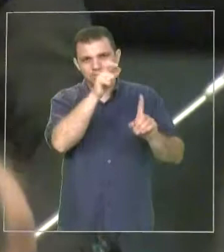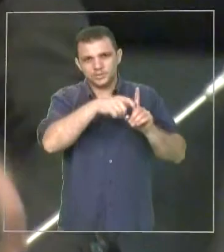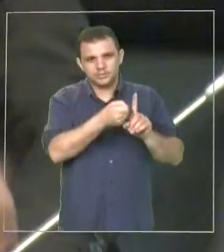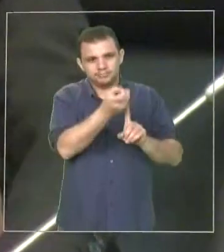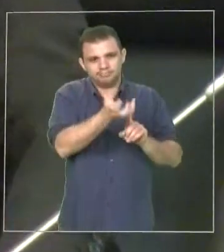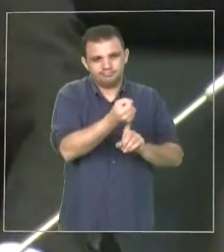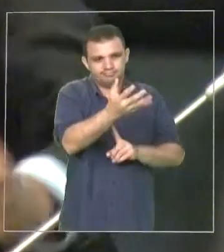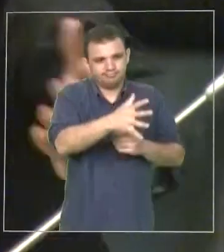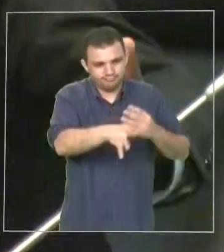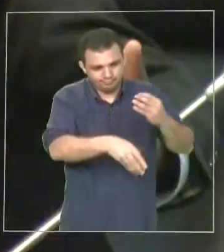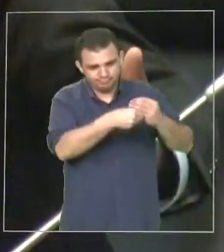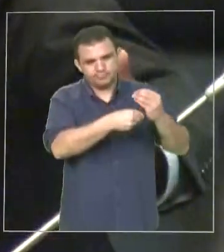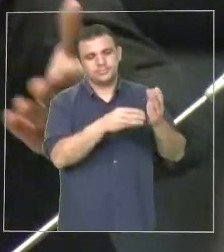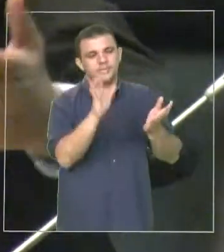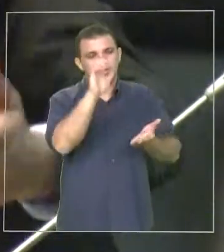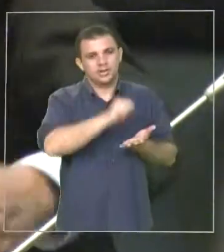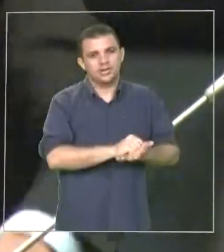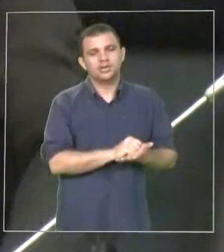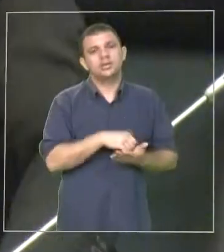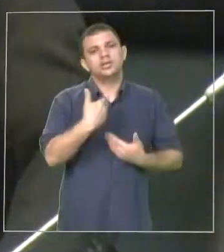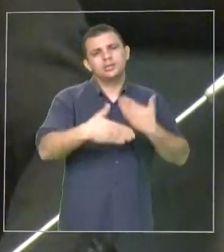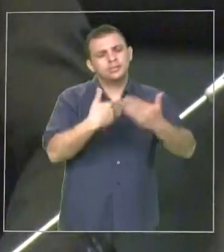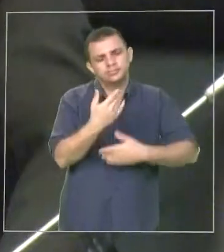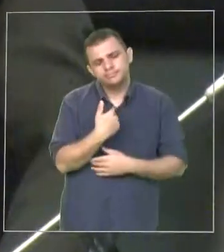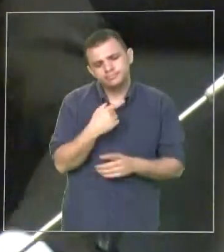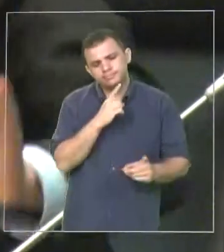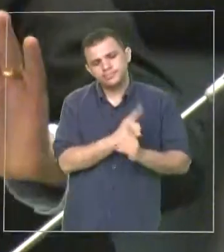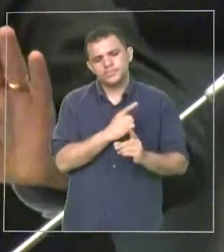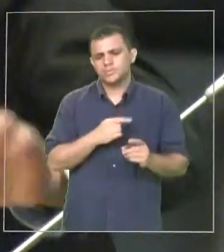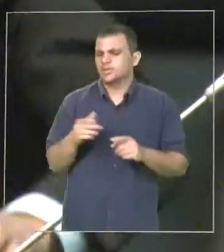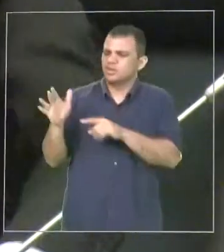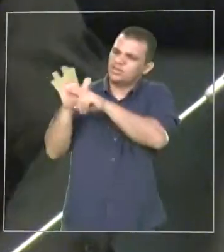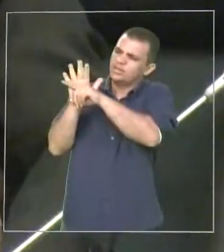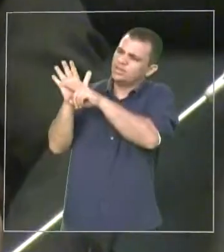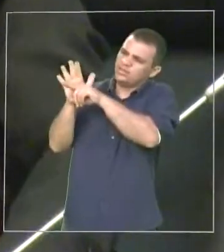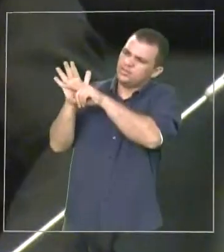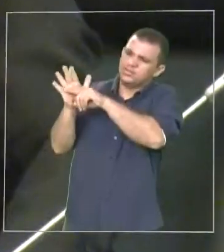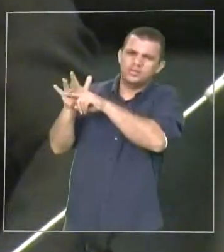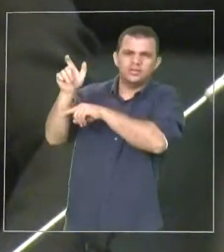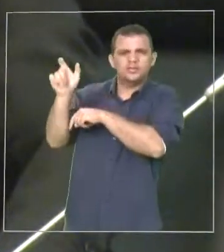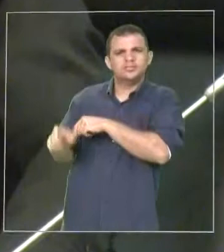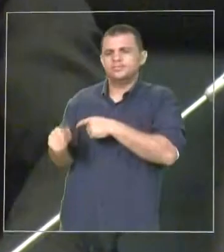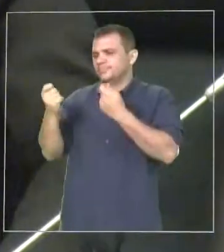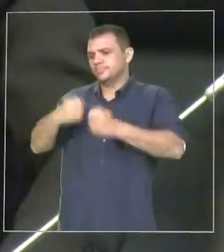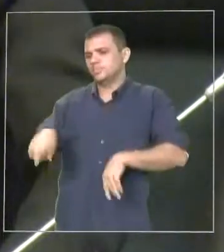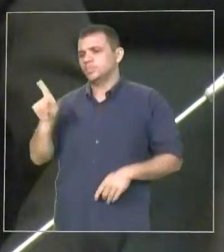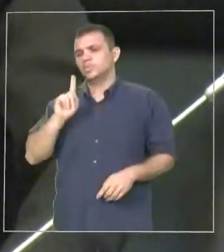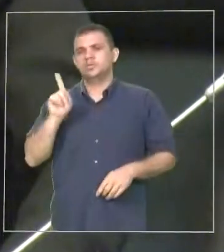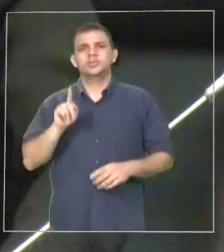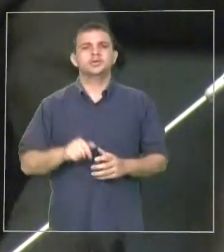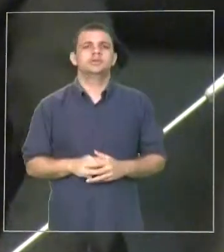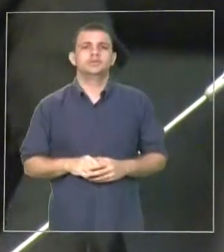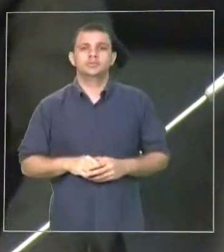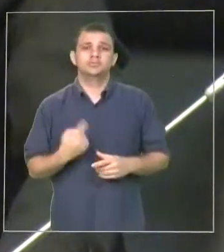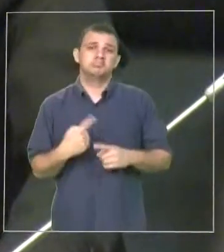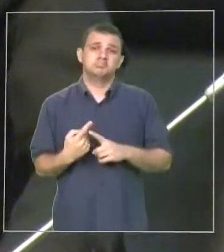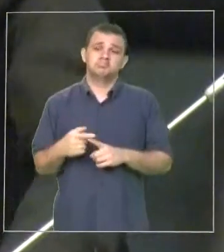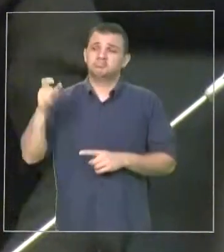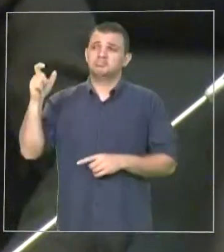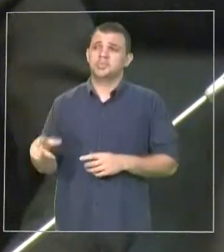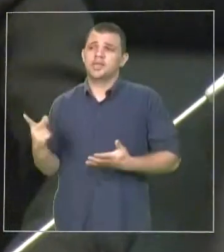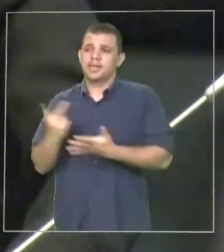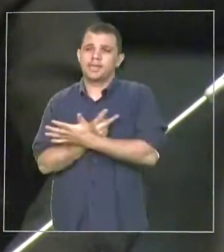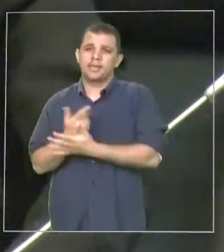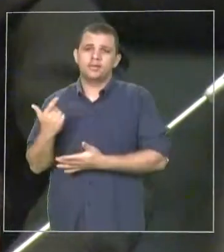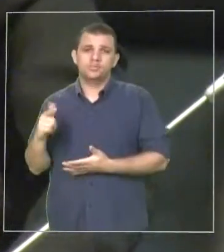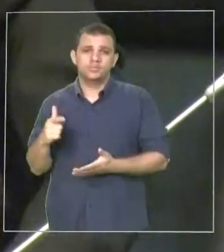depois de investigar, disse que não tinha motivos para mantê-lo. E calaram-se. Calaram-se, não foi nada adiante. E